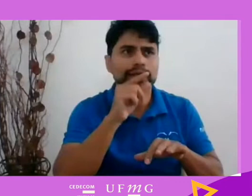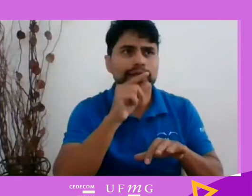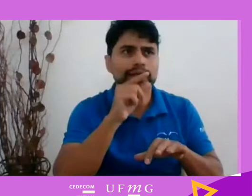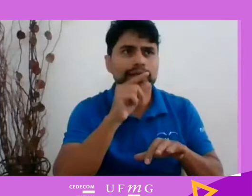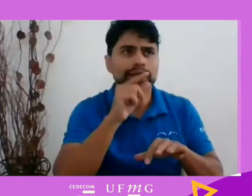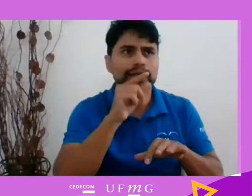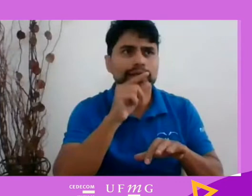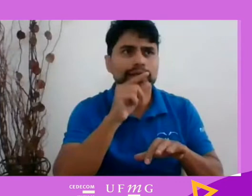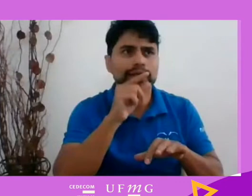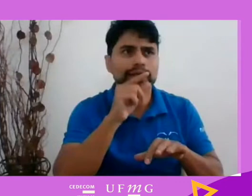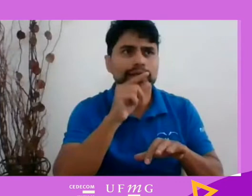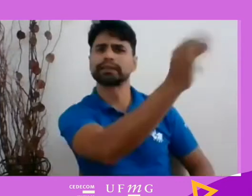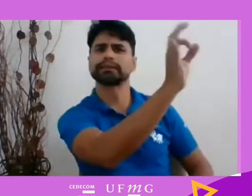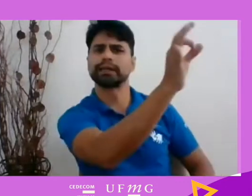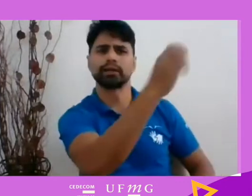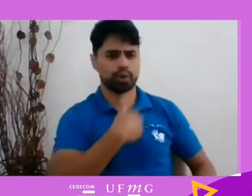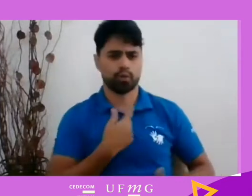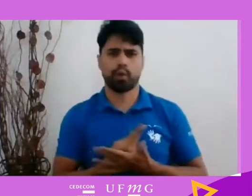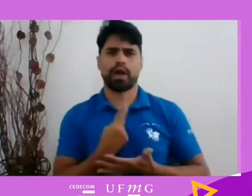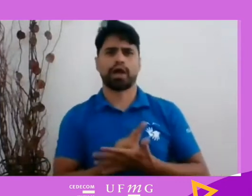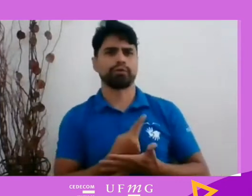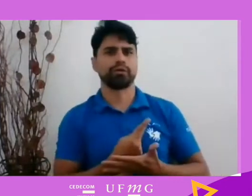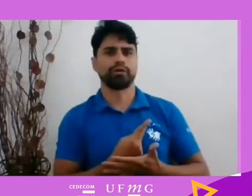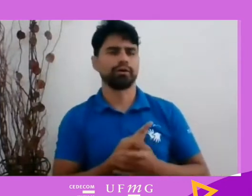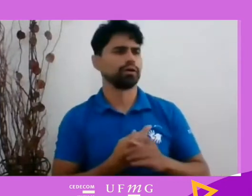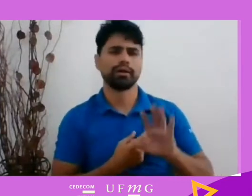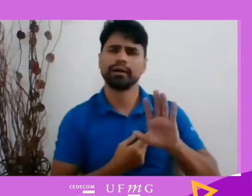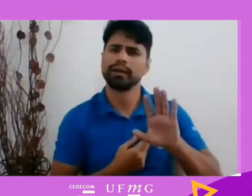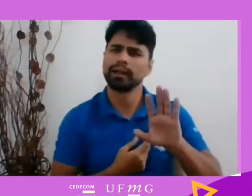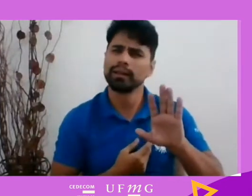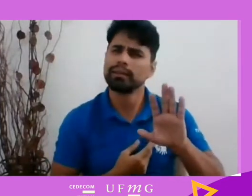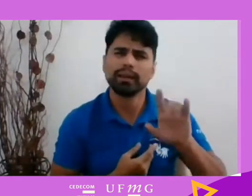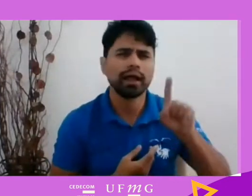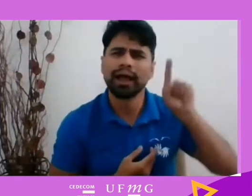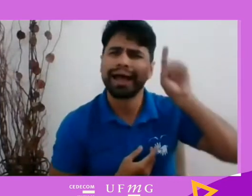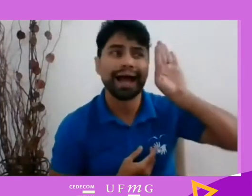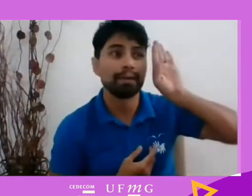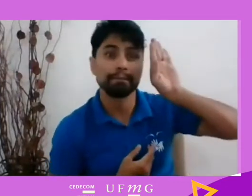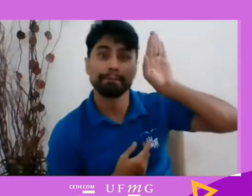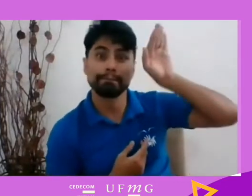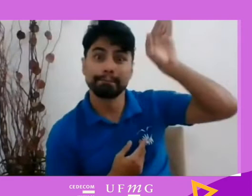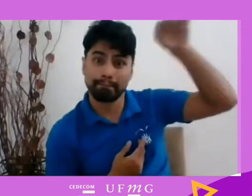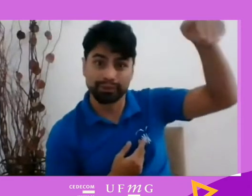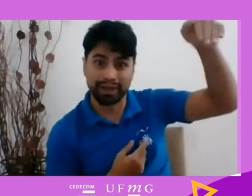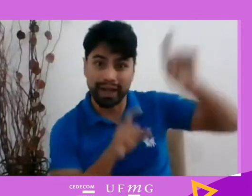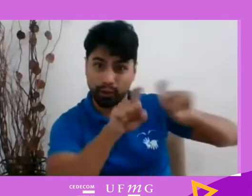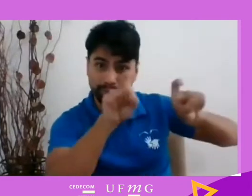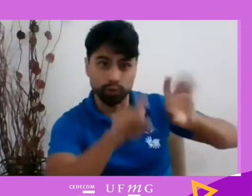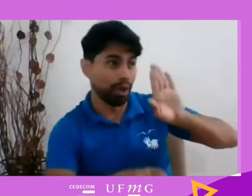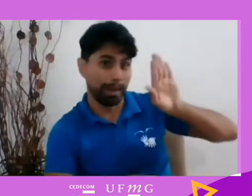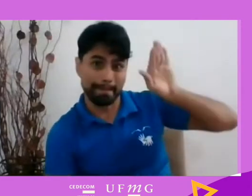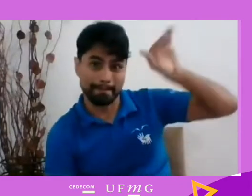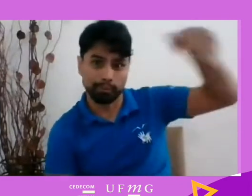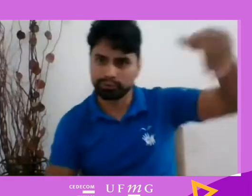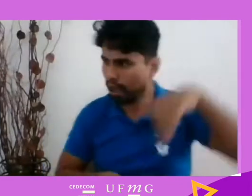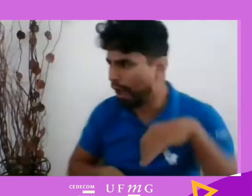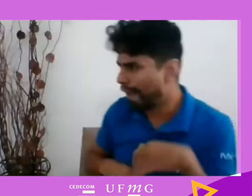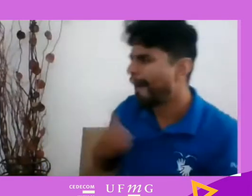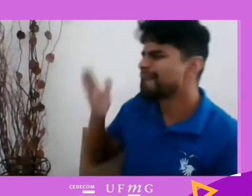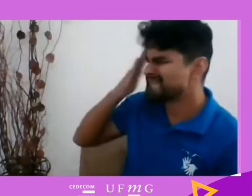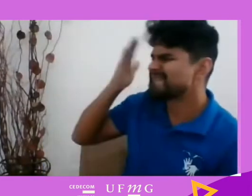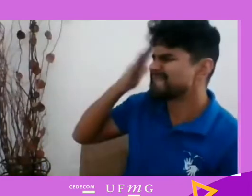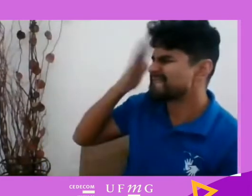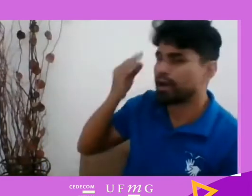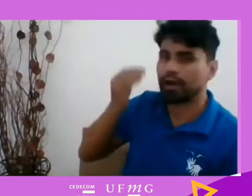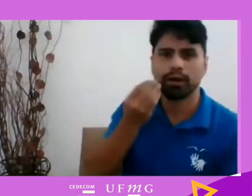faz aquilo? São os algoritmos, que vai aprendendo com a ação cotidiana. Né? Quanto mais gente usa, mais ele aprende.